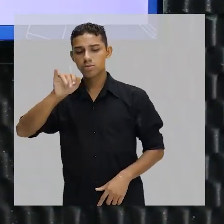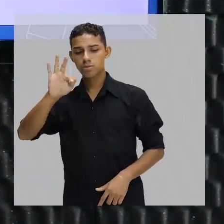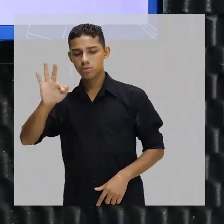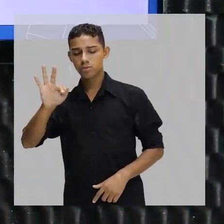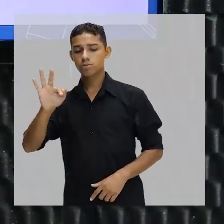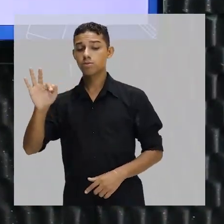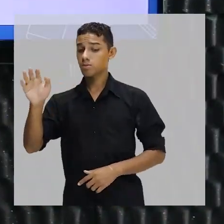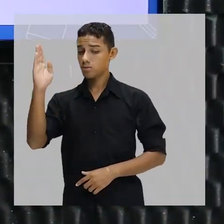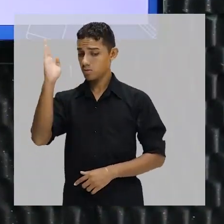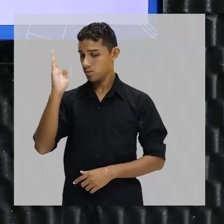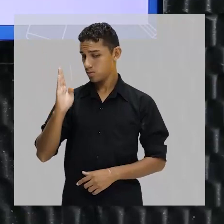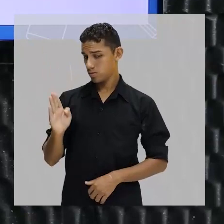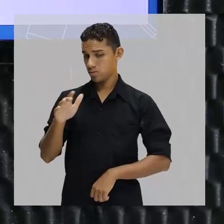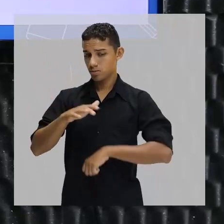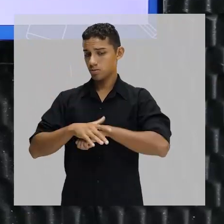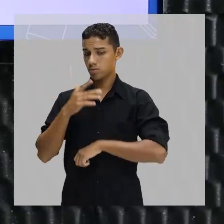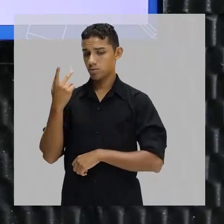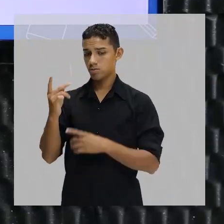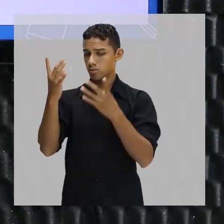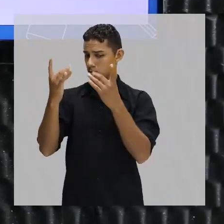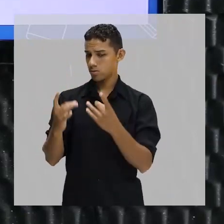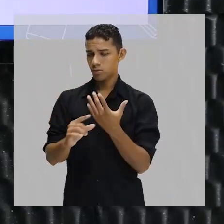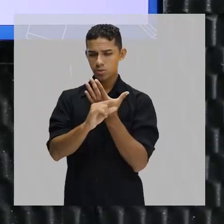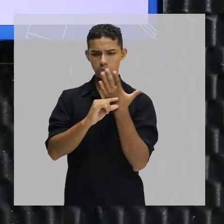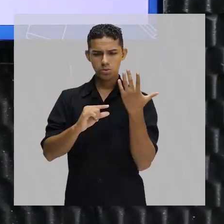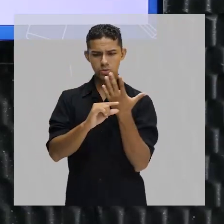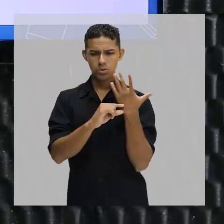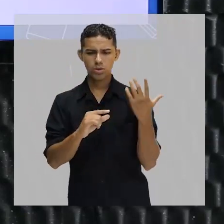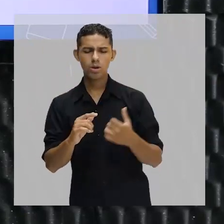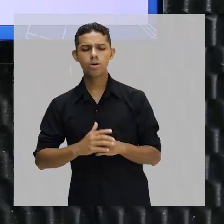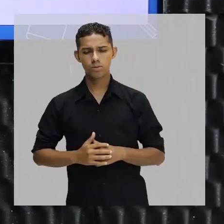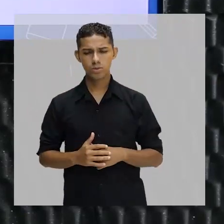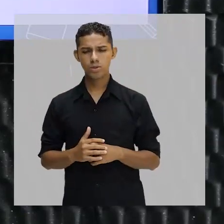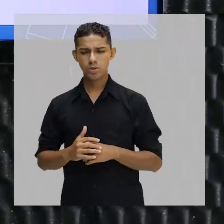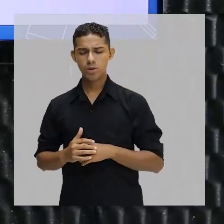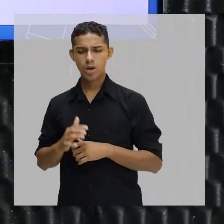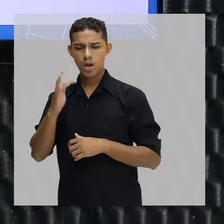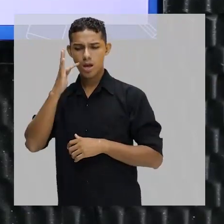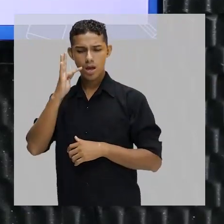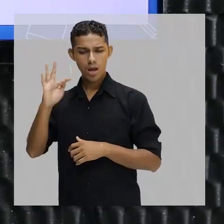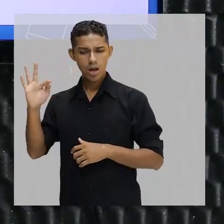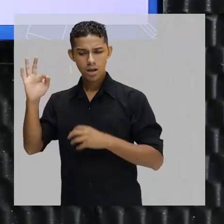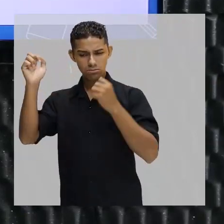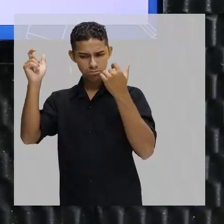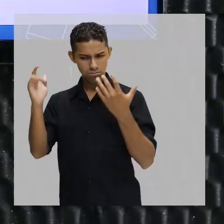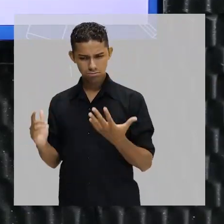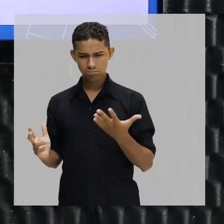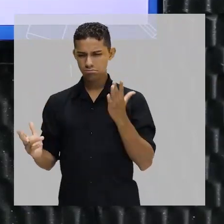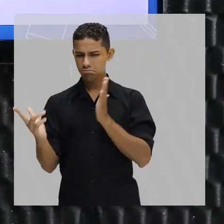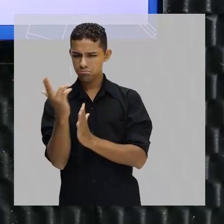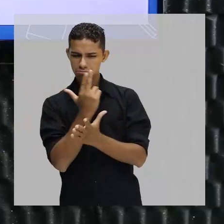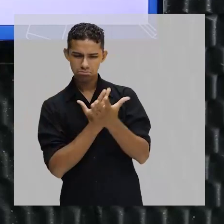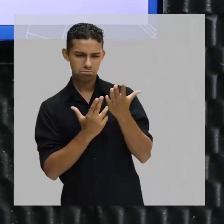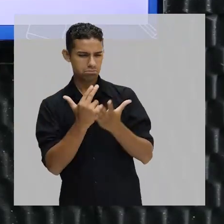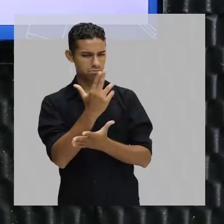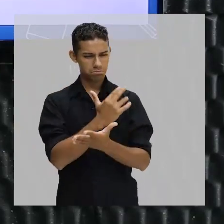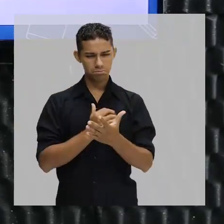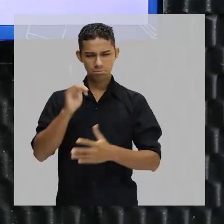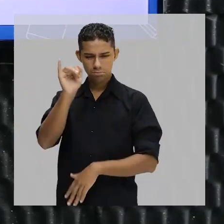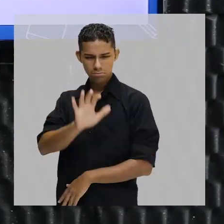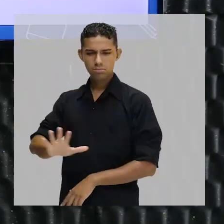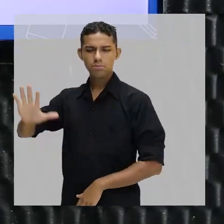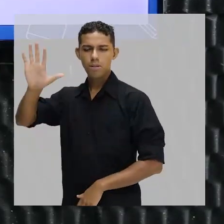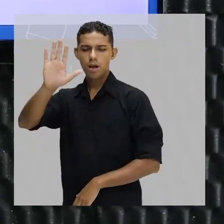arte brasileira, assegura Ardes. O termo em francês foi adotado por designers internacionalmente, a produção